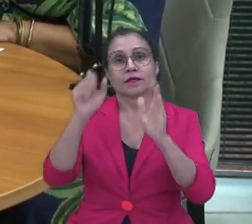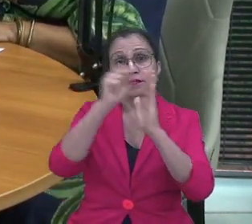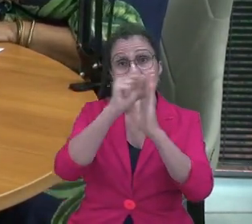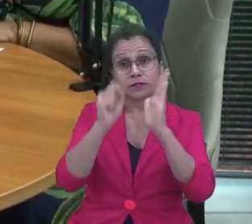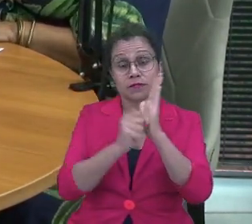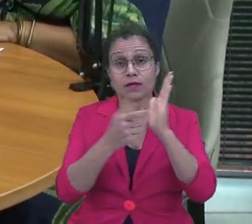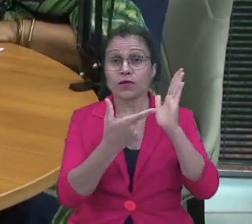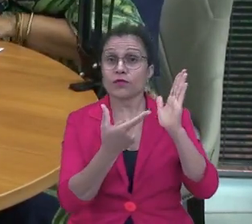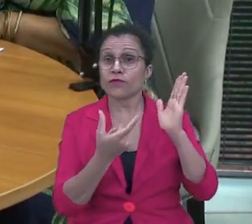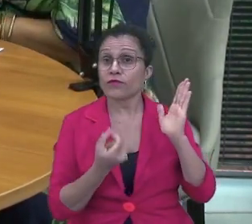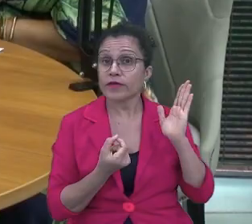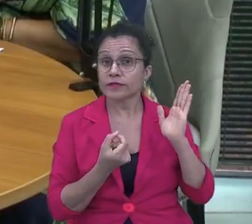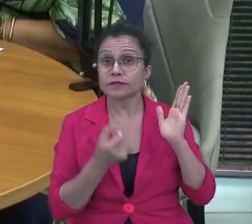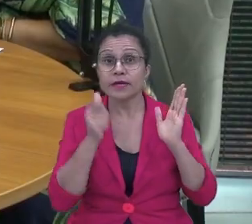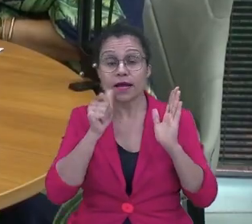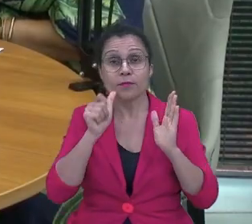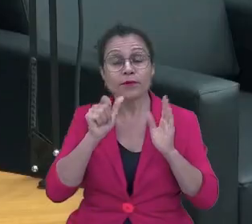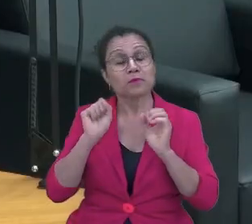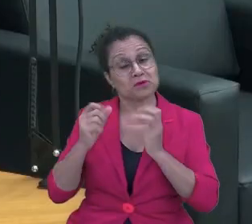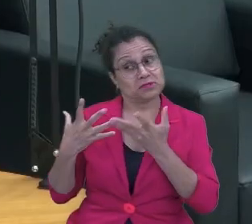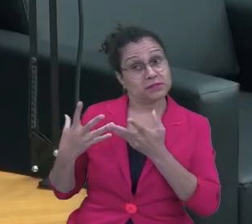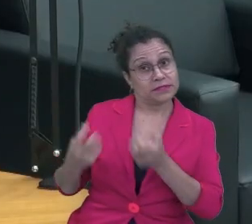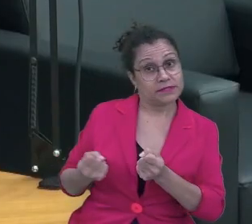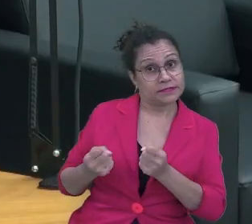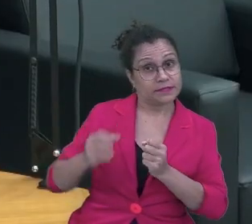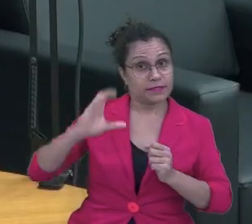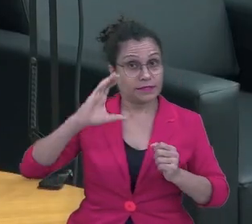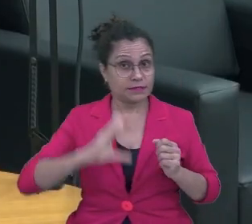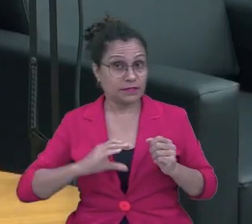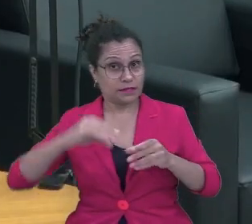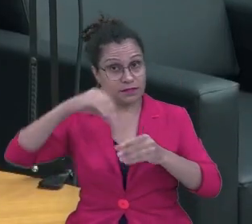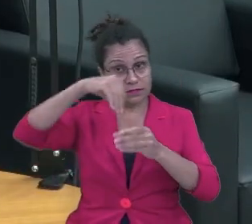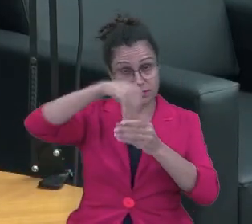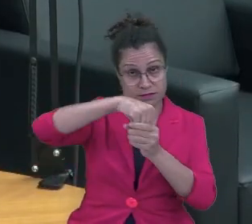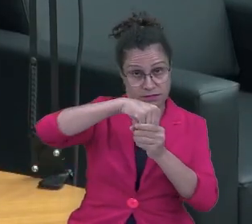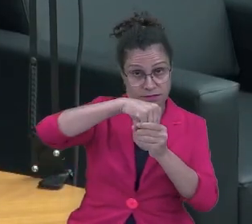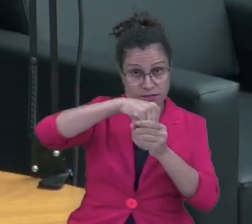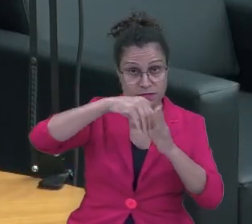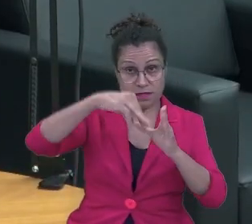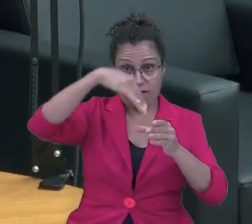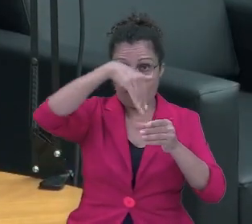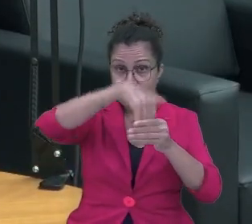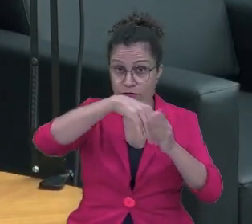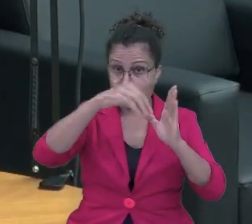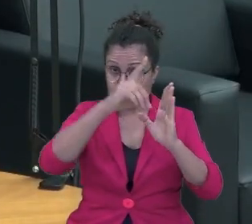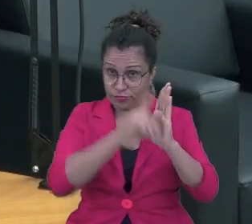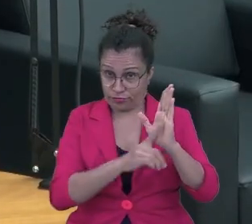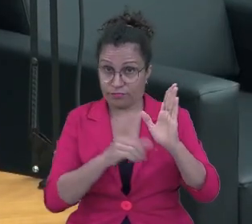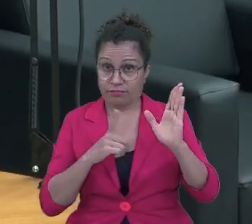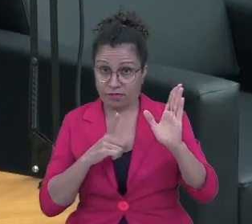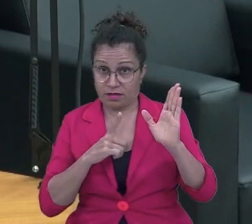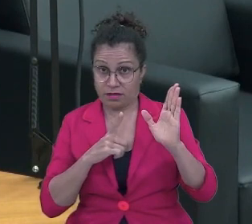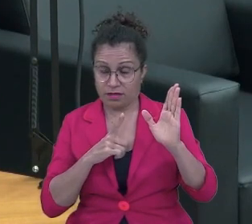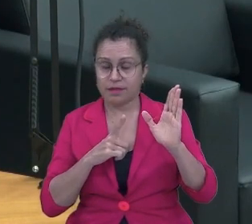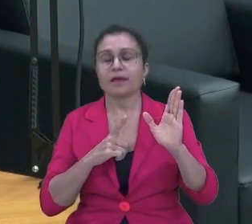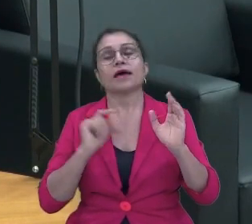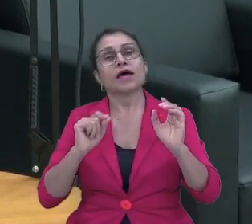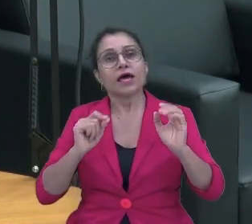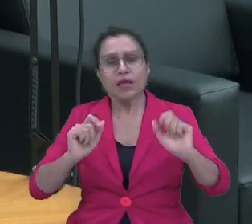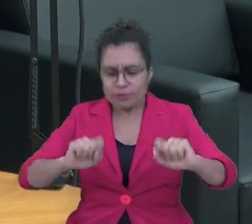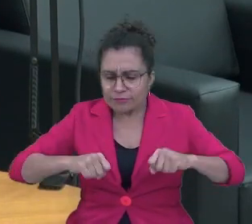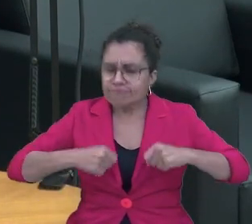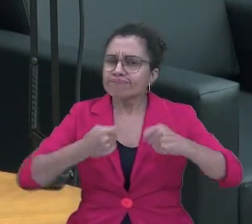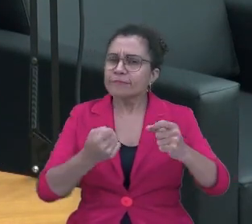século XX, a mulher poderia ser considerada cidadã com direito ao voto? Era isso que nos movimentava, era isso que nós